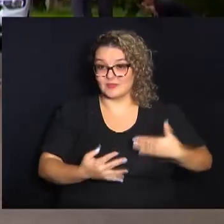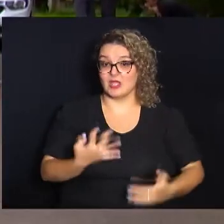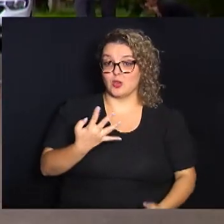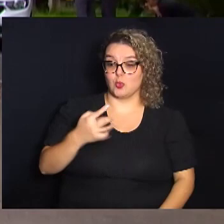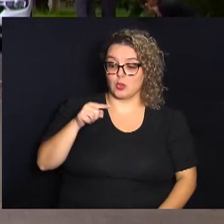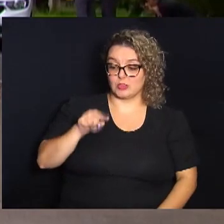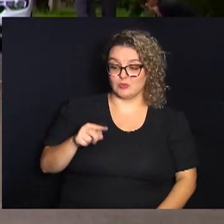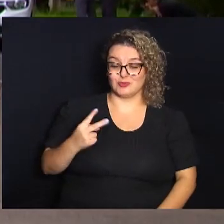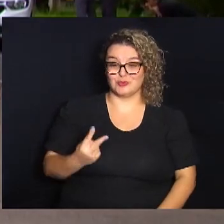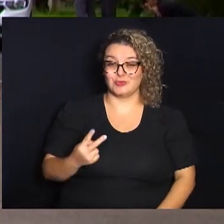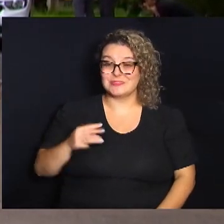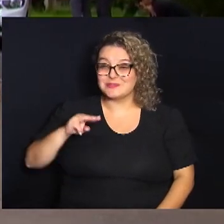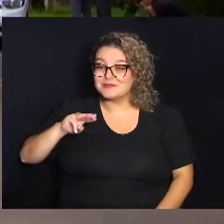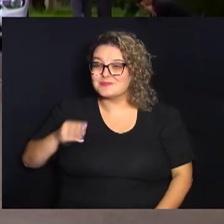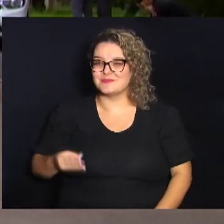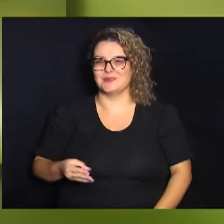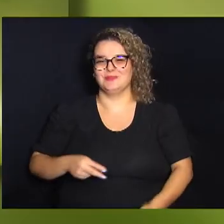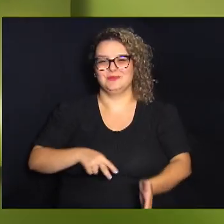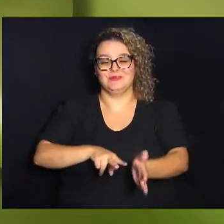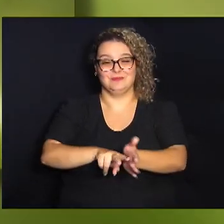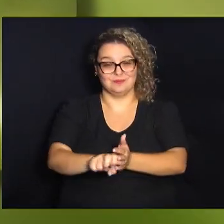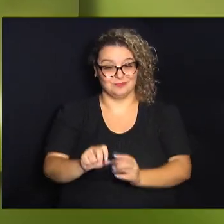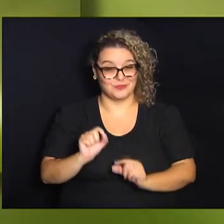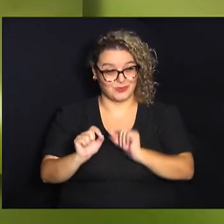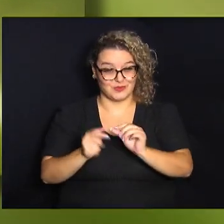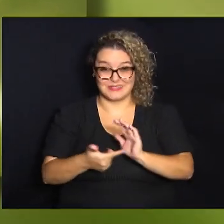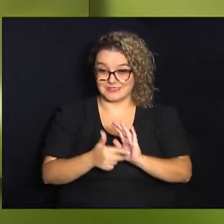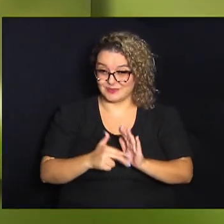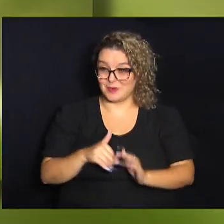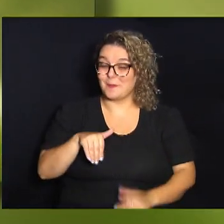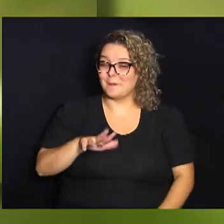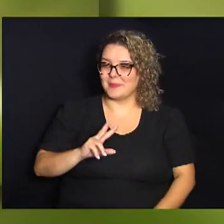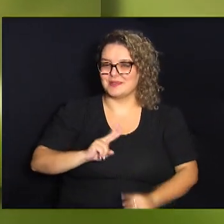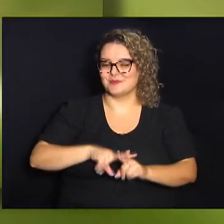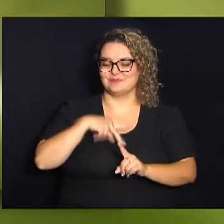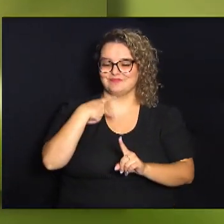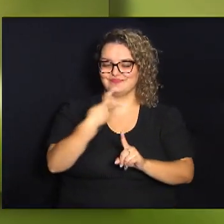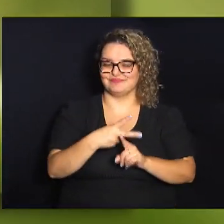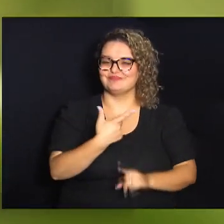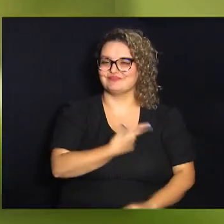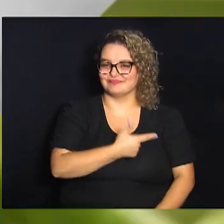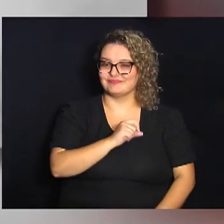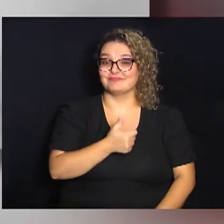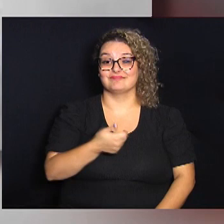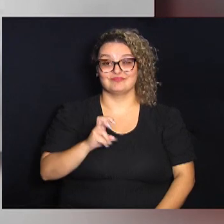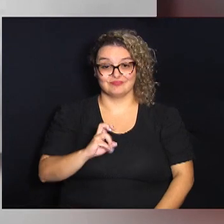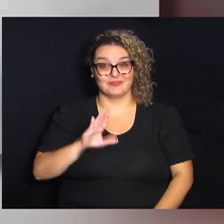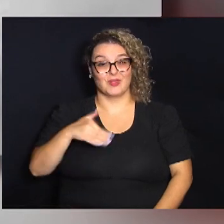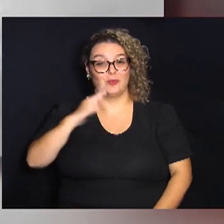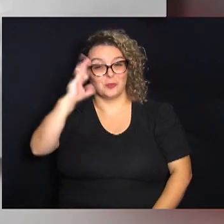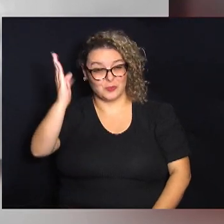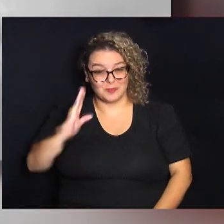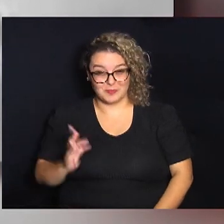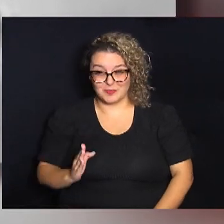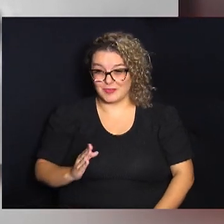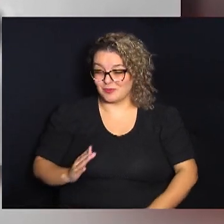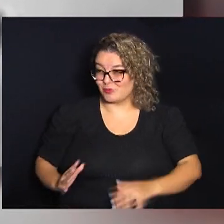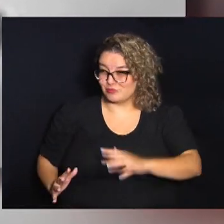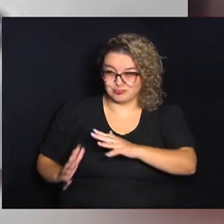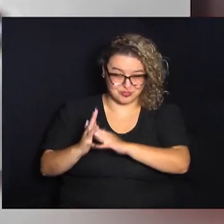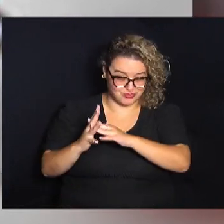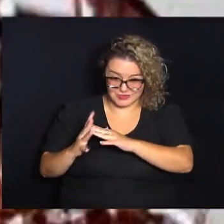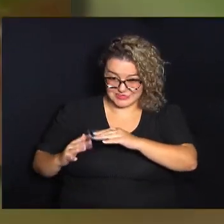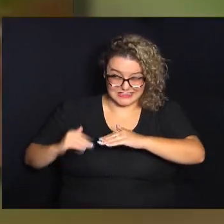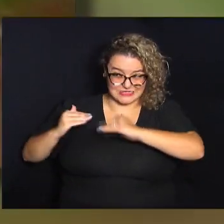4,2 milhões de diagnósticos, ou seja, mais que o dobro de 2015, quando o Brasil teve recorde de